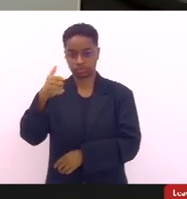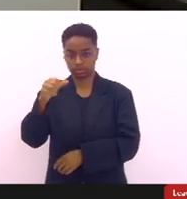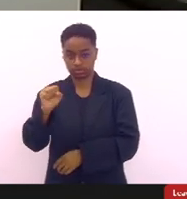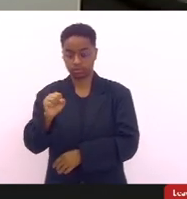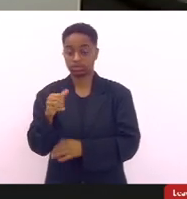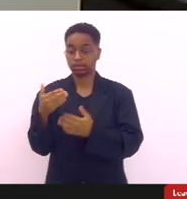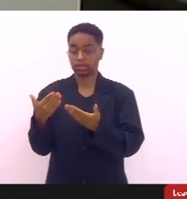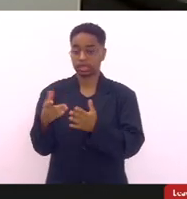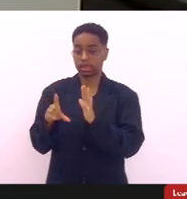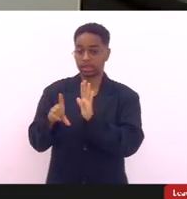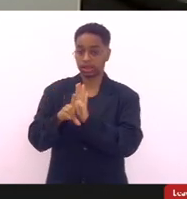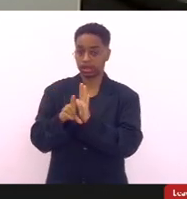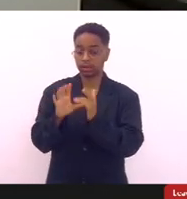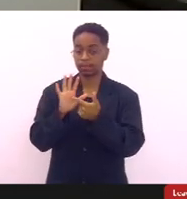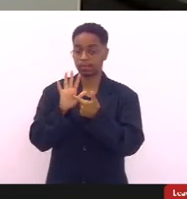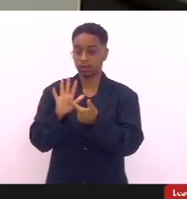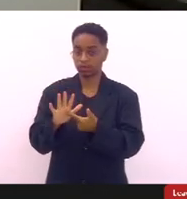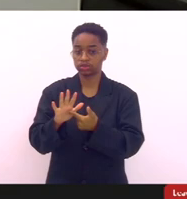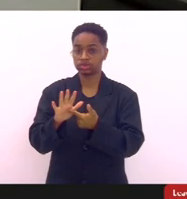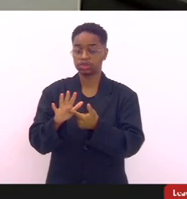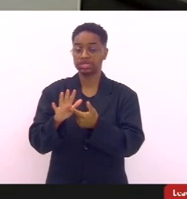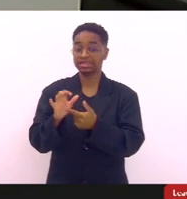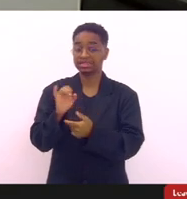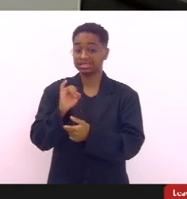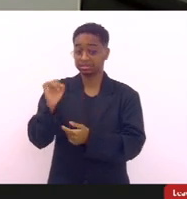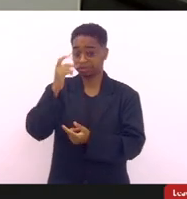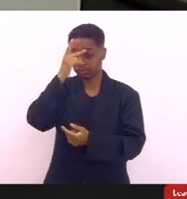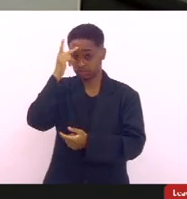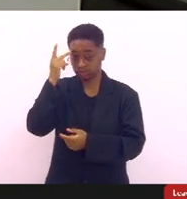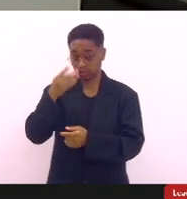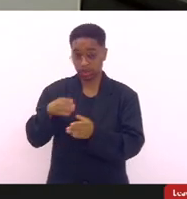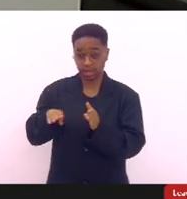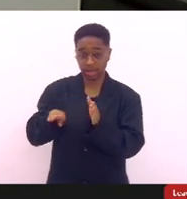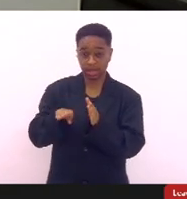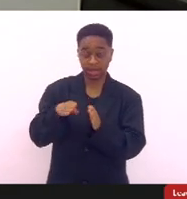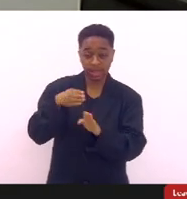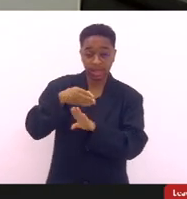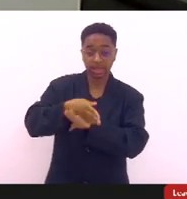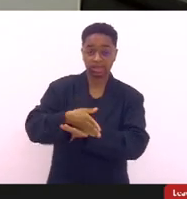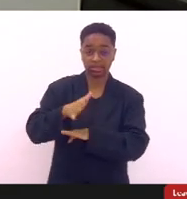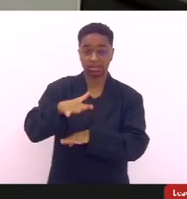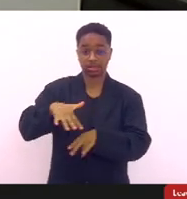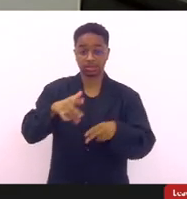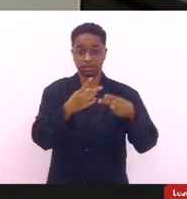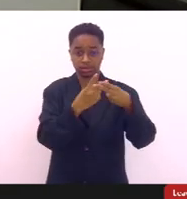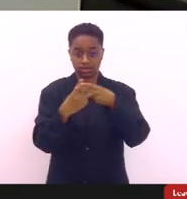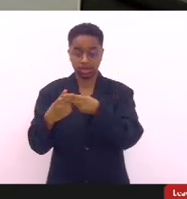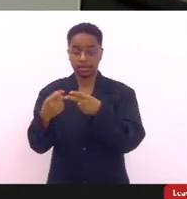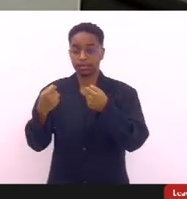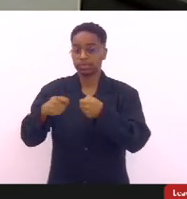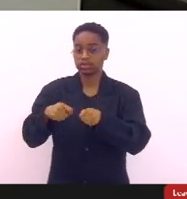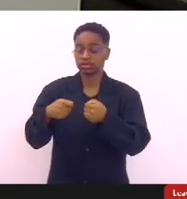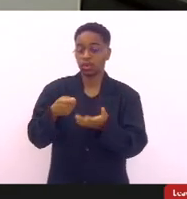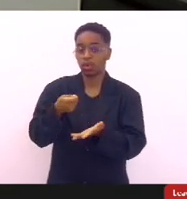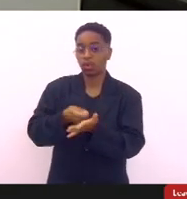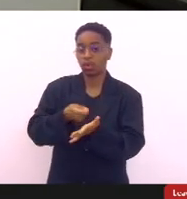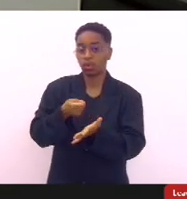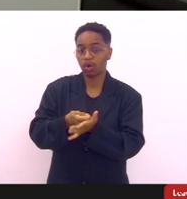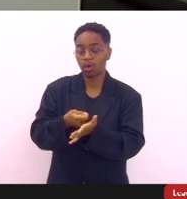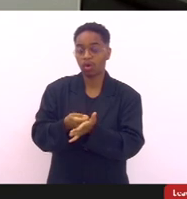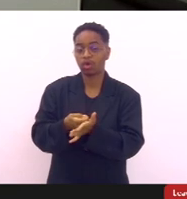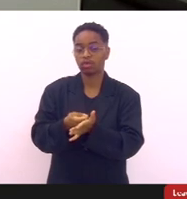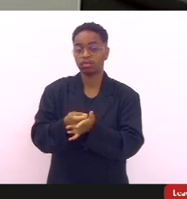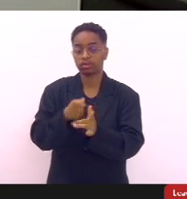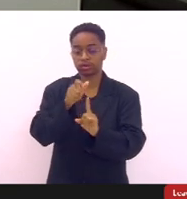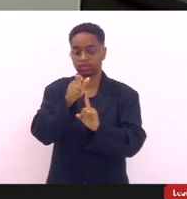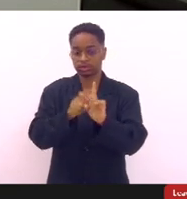ele determina toda pessoa que ingressar no sistema prisional deverá obrigatoriamente ser